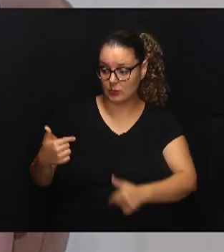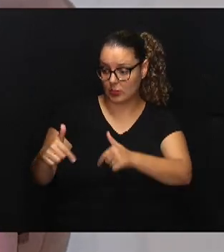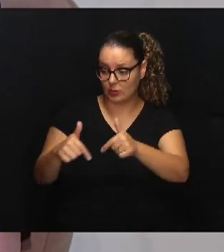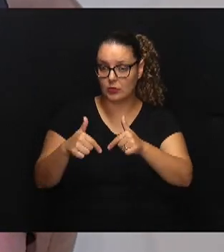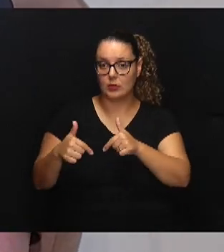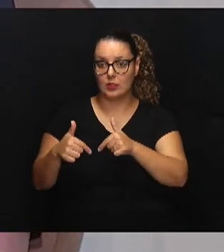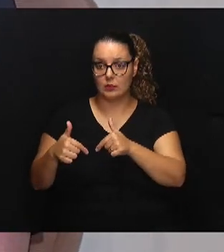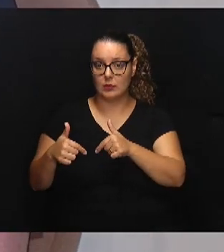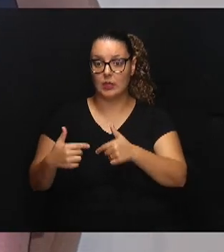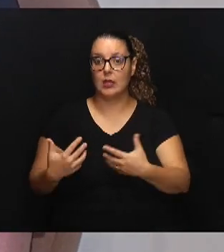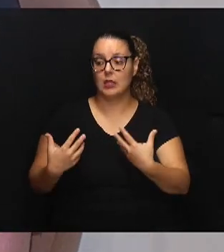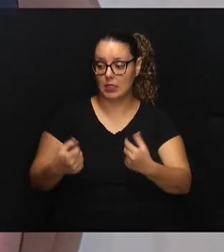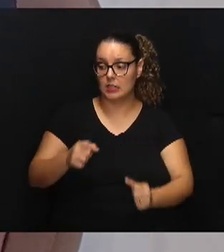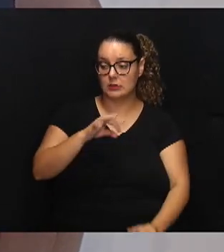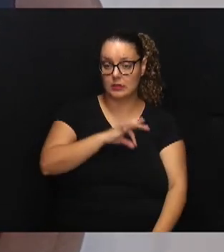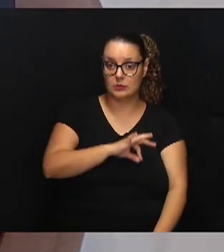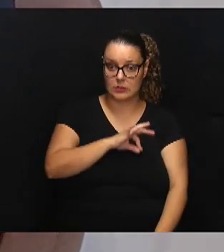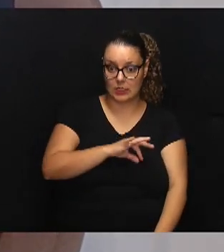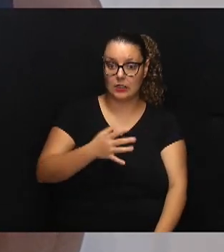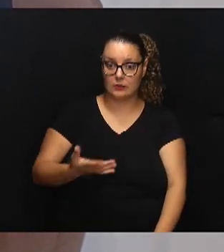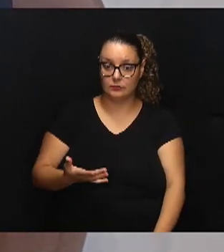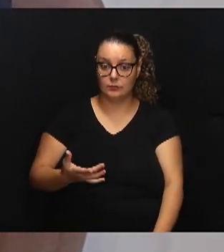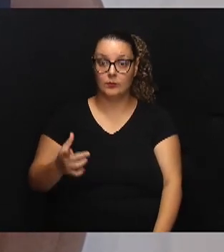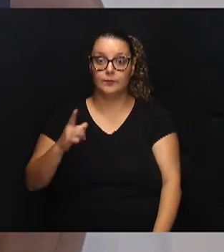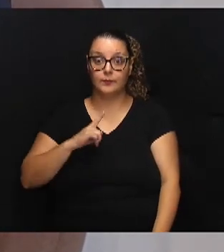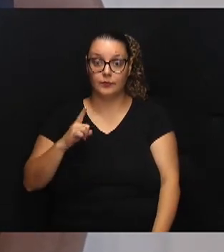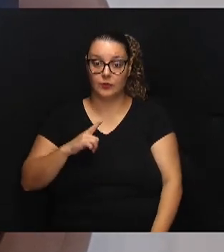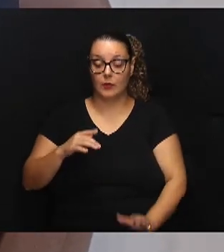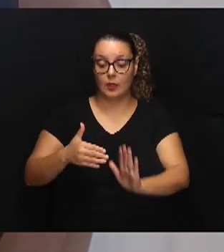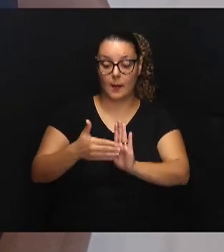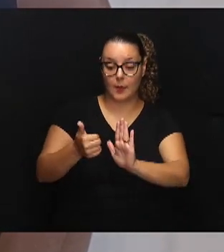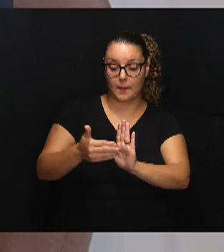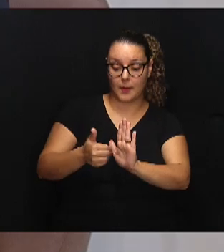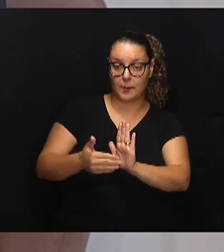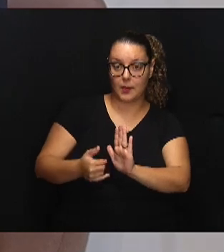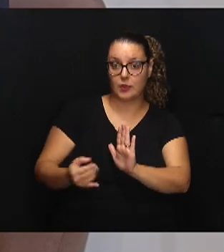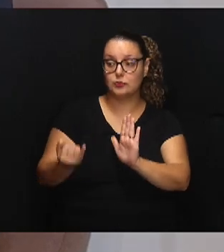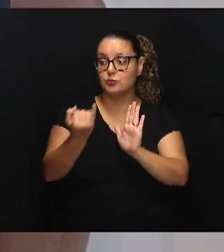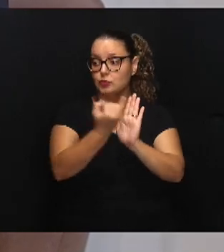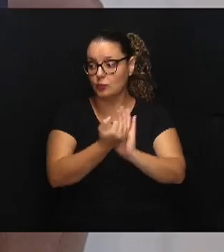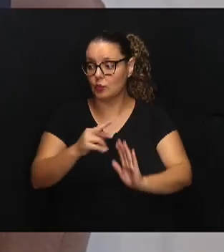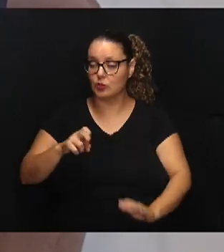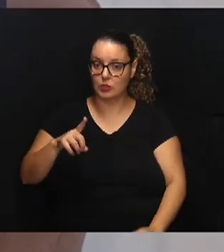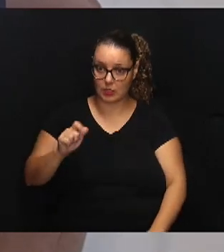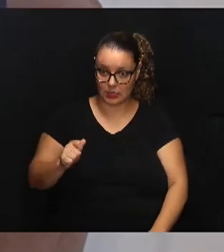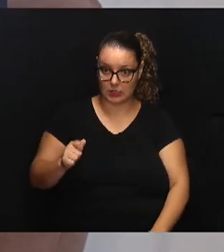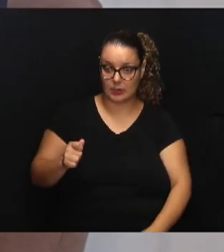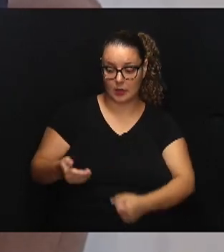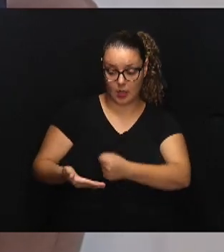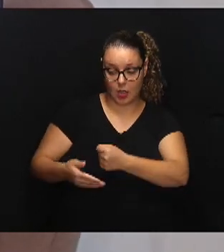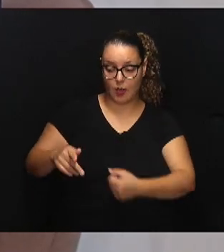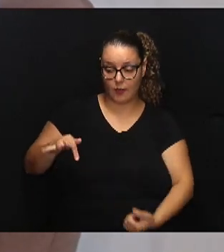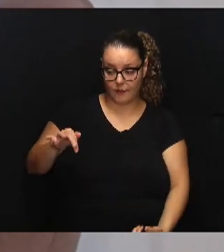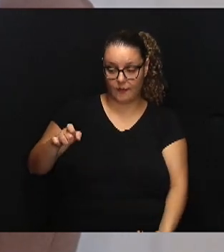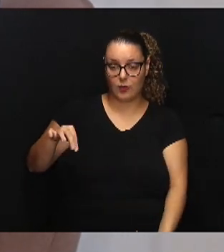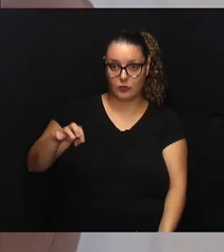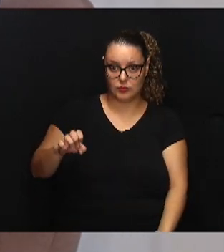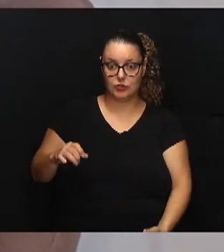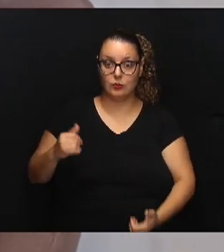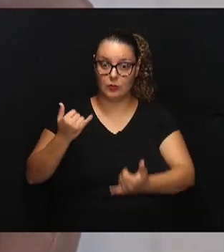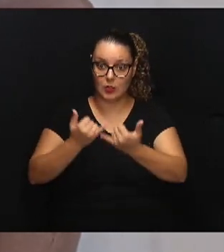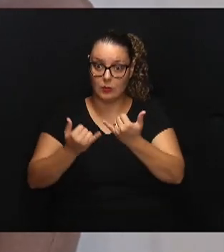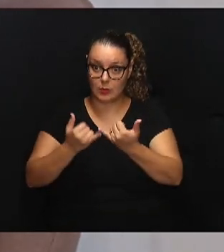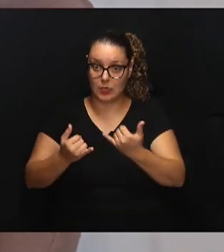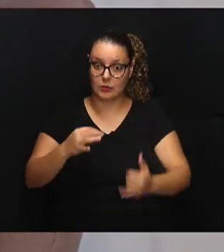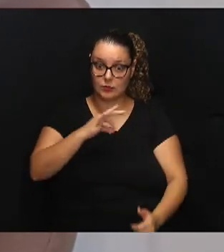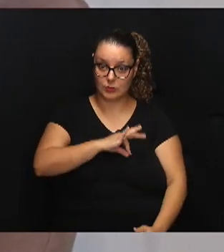portanto recebem salário, elas têm o desconto do imposto de renda retido na fonte. Então, uma parte ali do teu